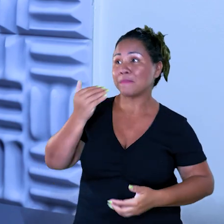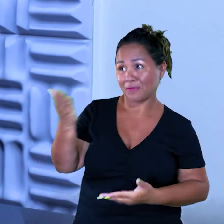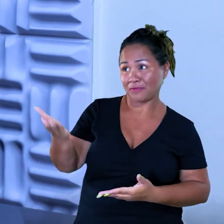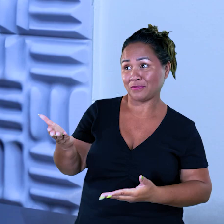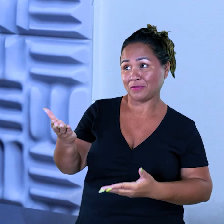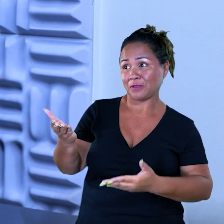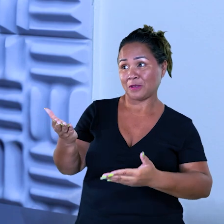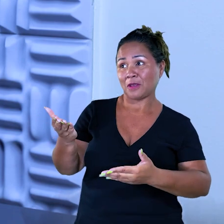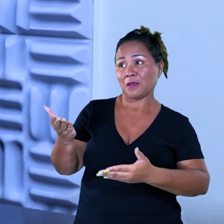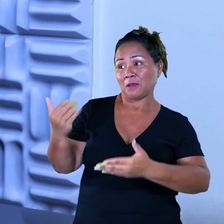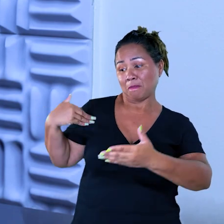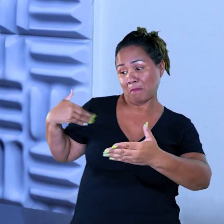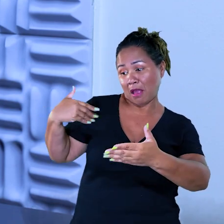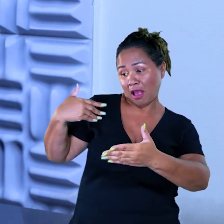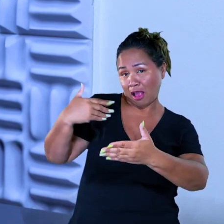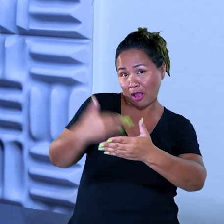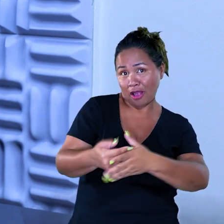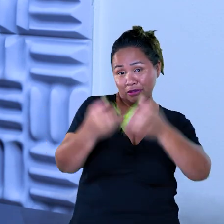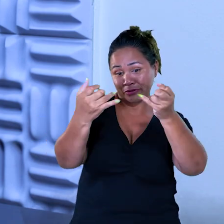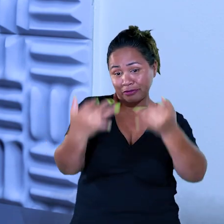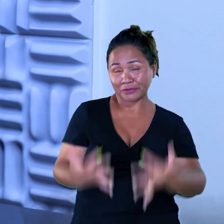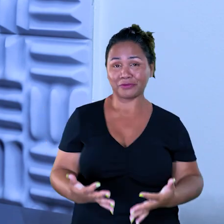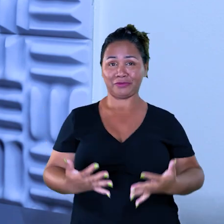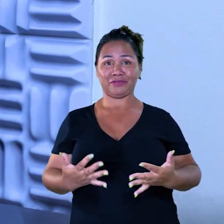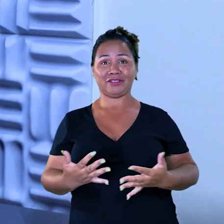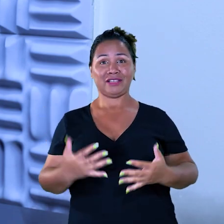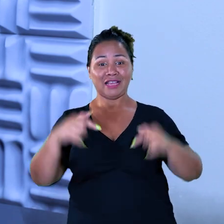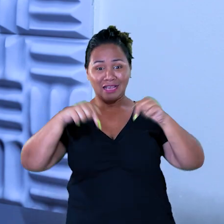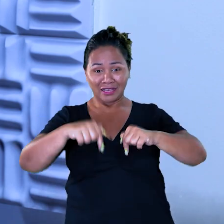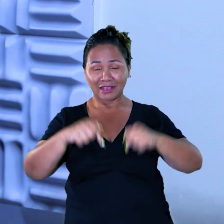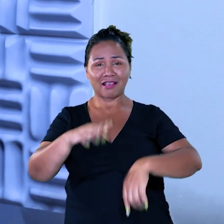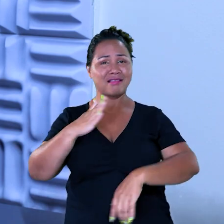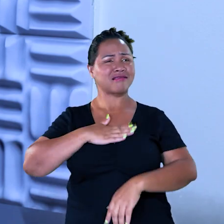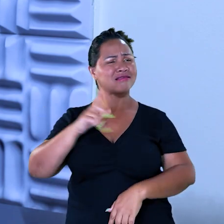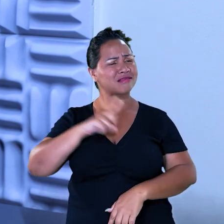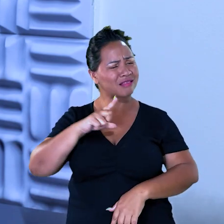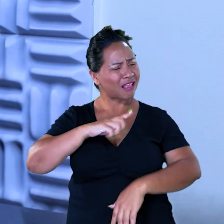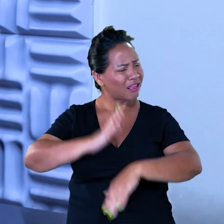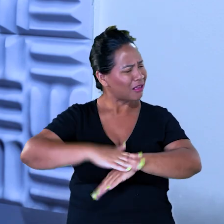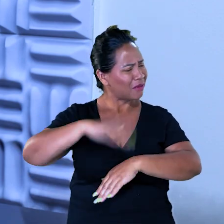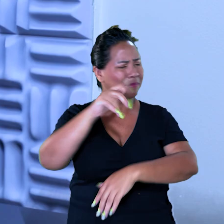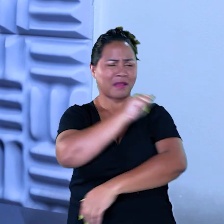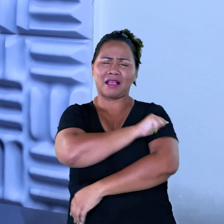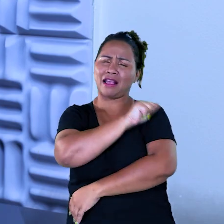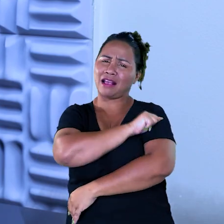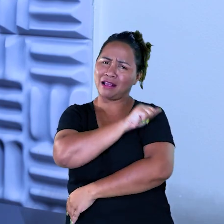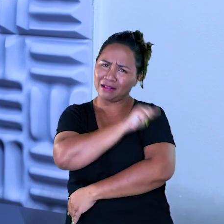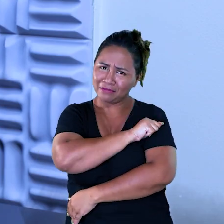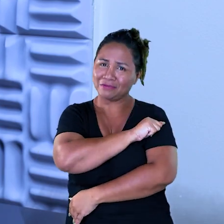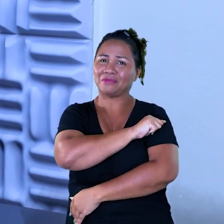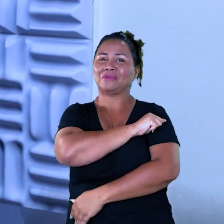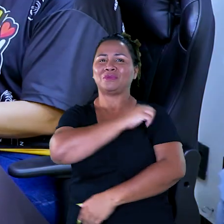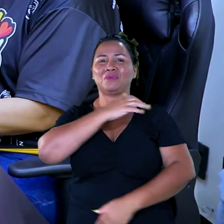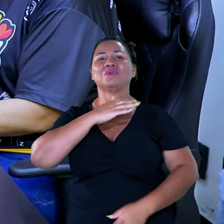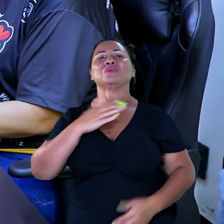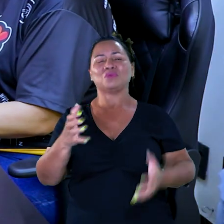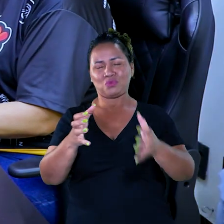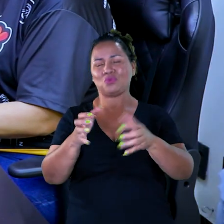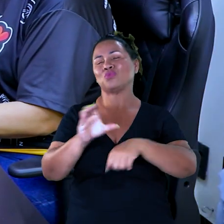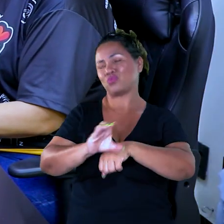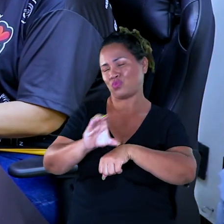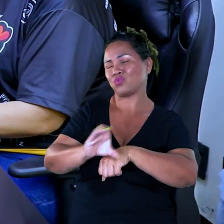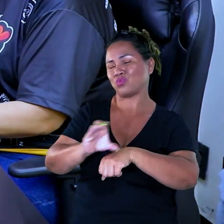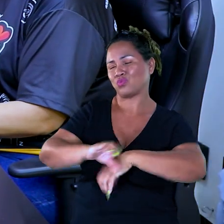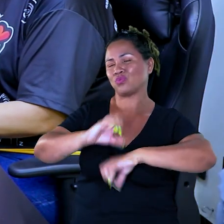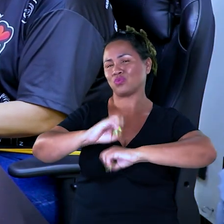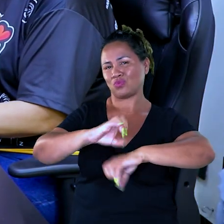história primeiro, como você começou. A gente tem muito aluno aqui, a gente recebe muito aluno da nossa audiência, né? Uhum.